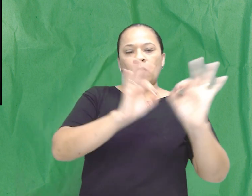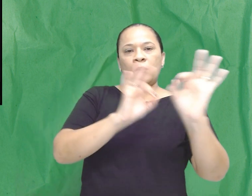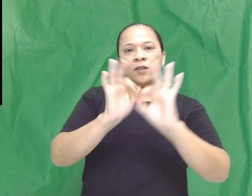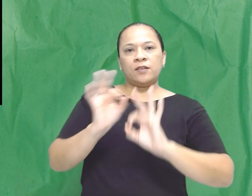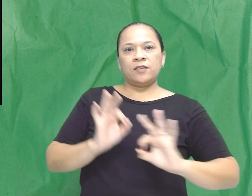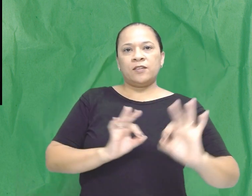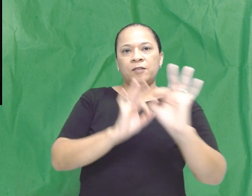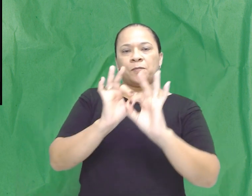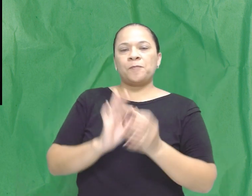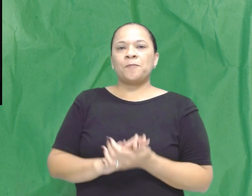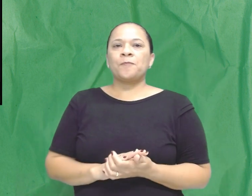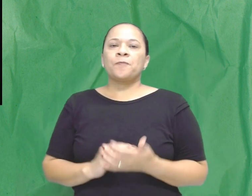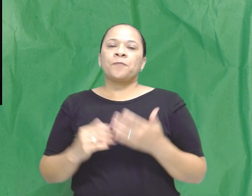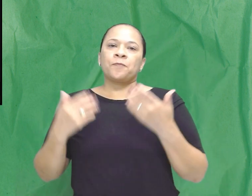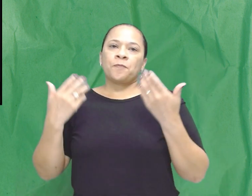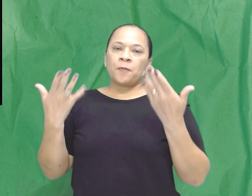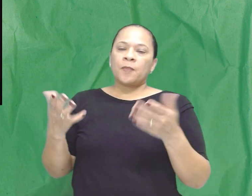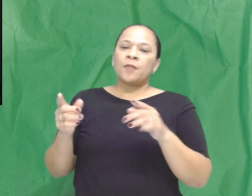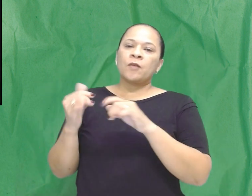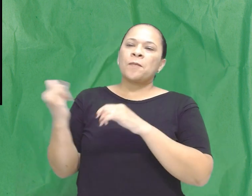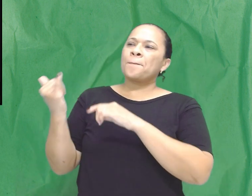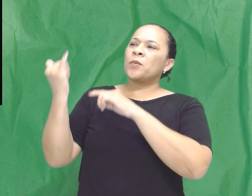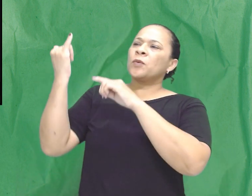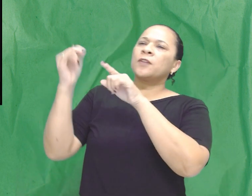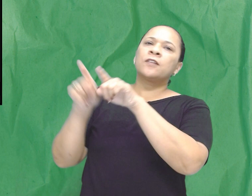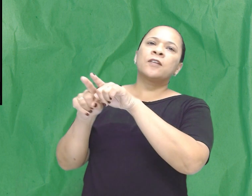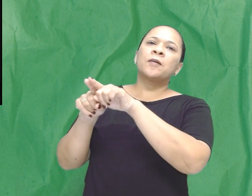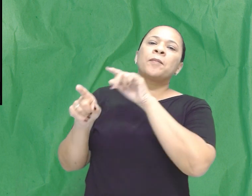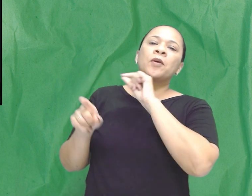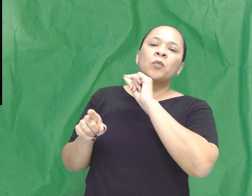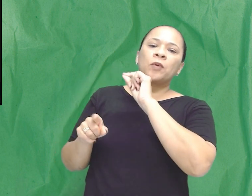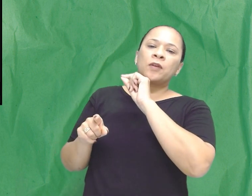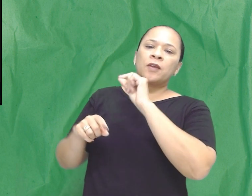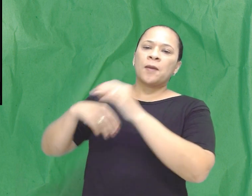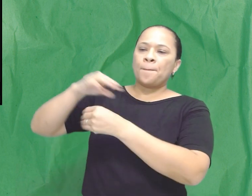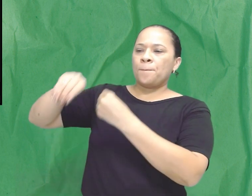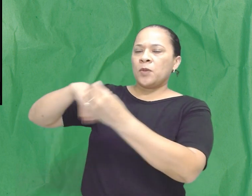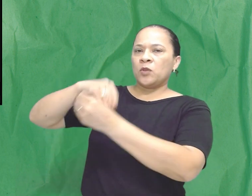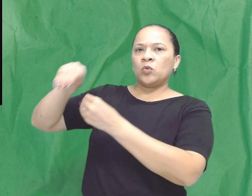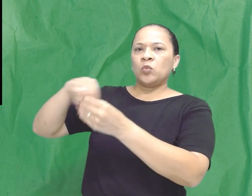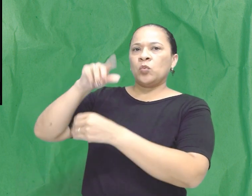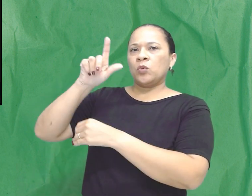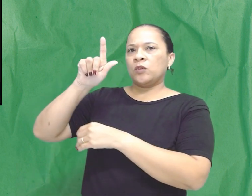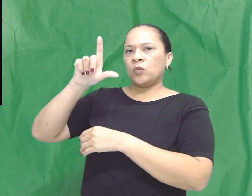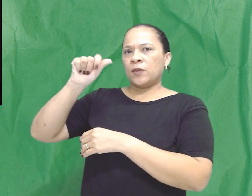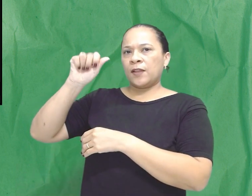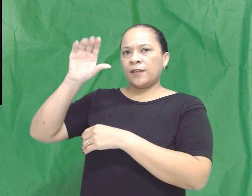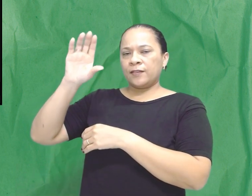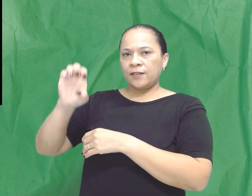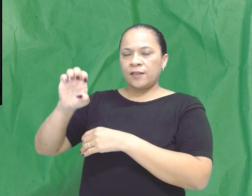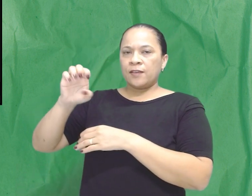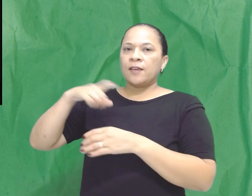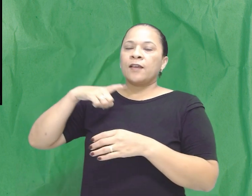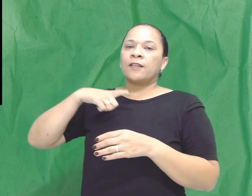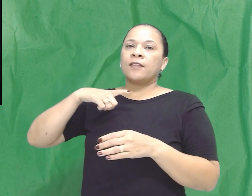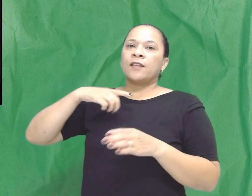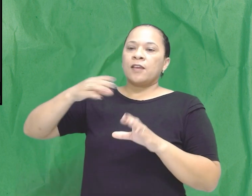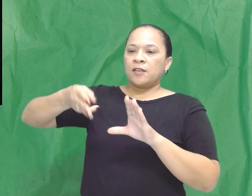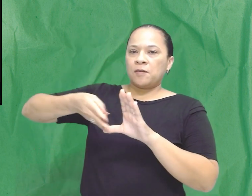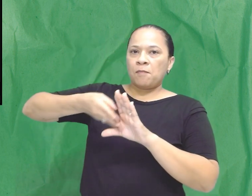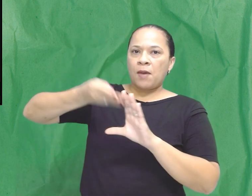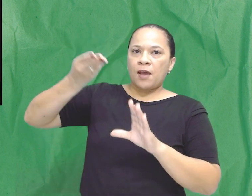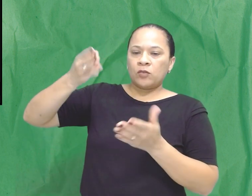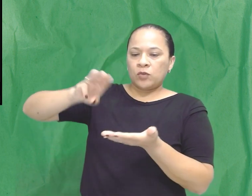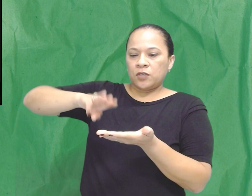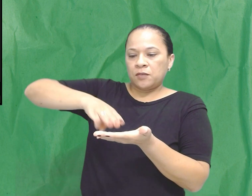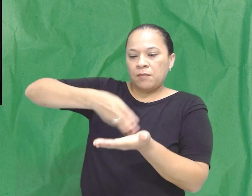que é importante também falar com relação a essa mistura de glacê? As espátulas elas são melhores para misturar porque elas